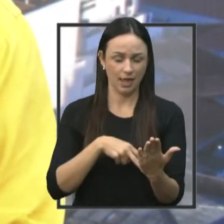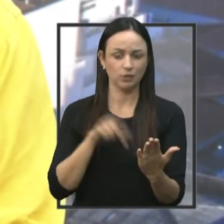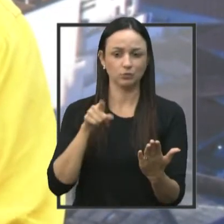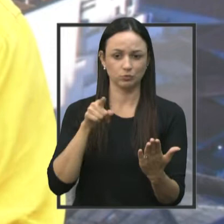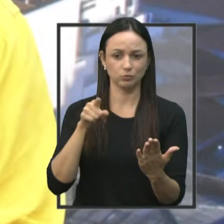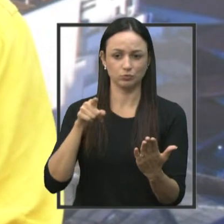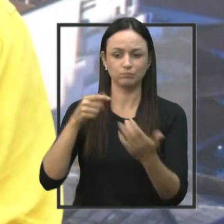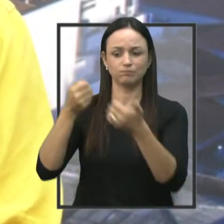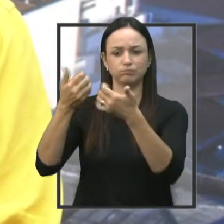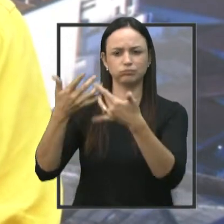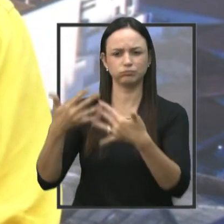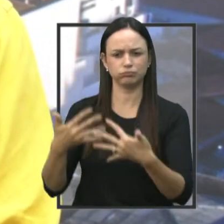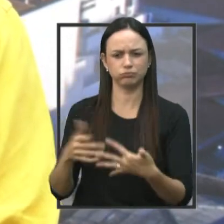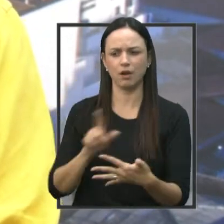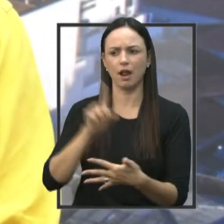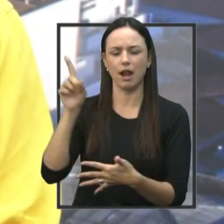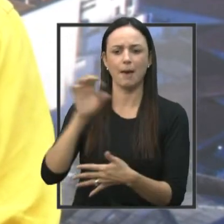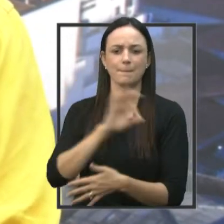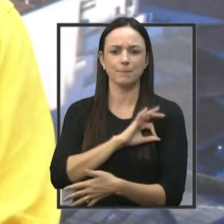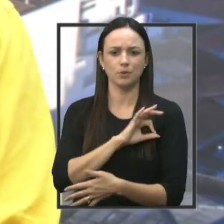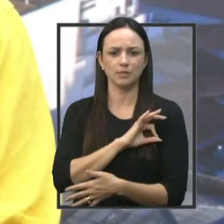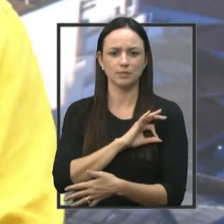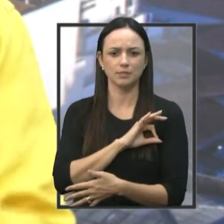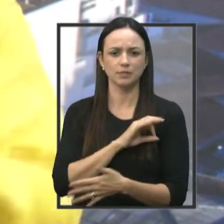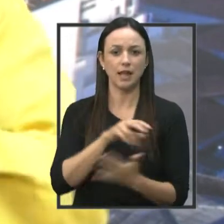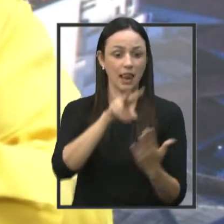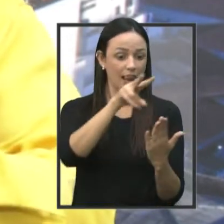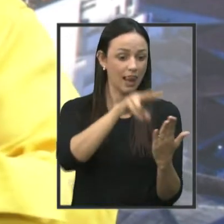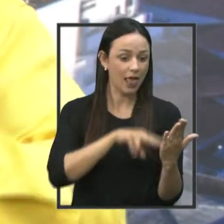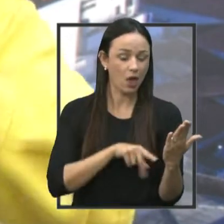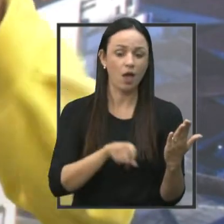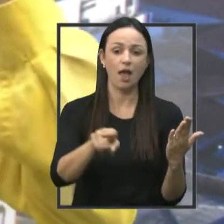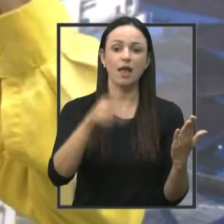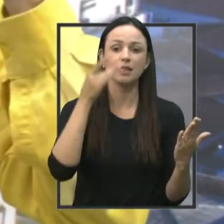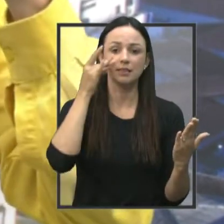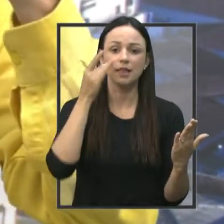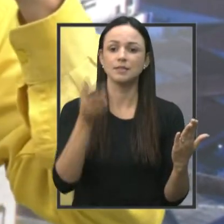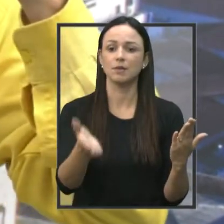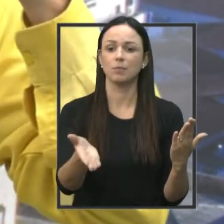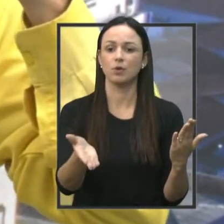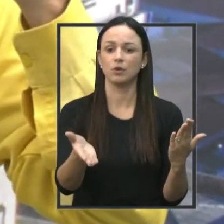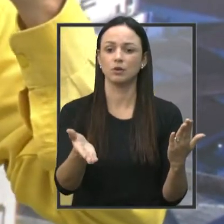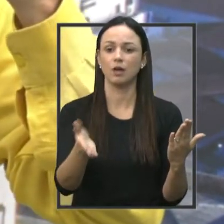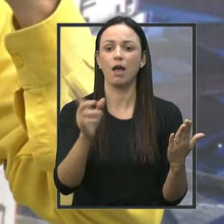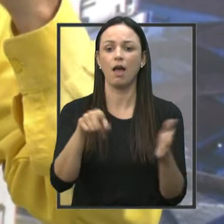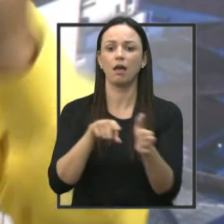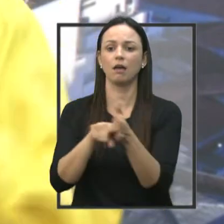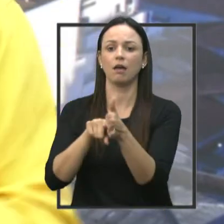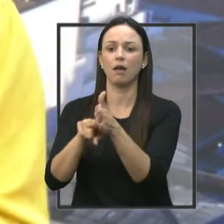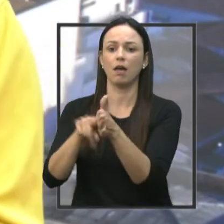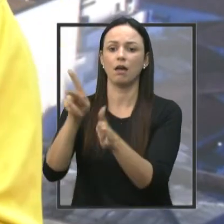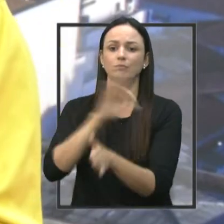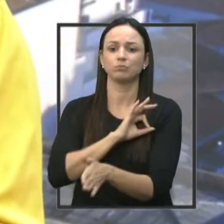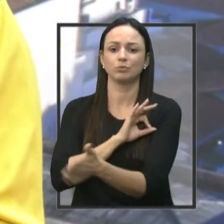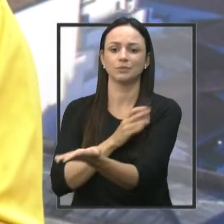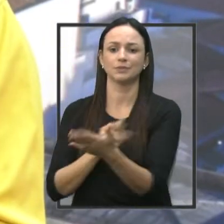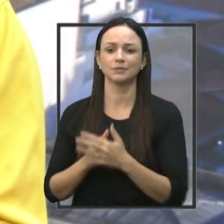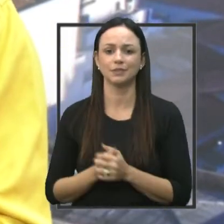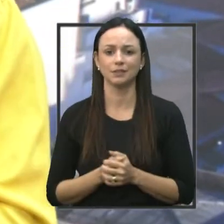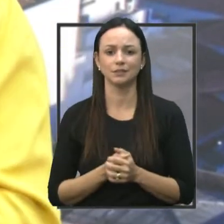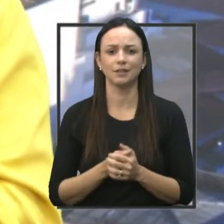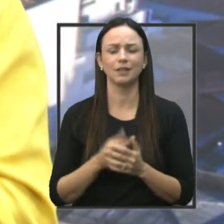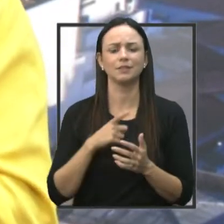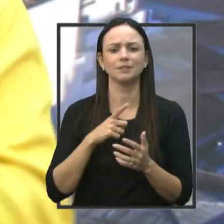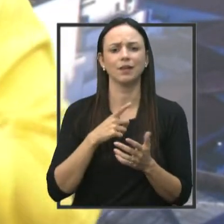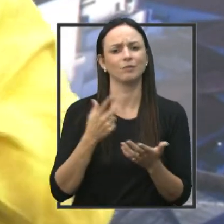depoimento dele na polícia por testemunha. Por testemunha que vamos dizer, investigado. Então a gente vê